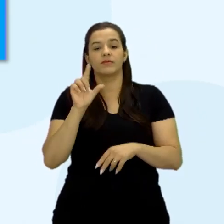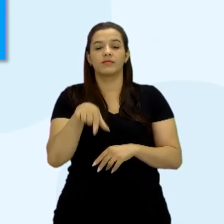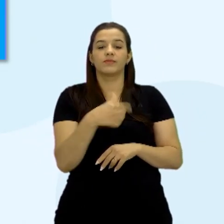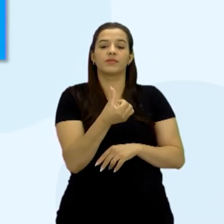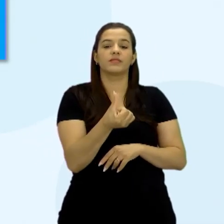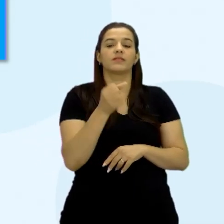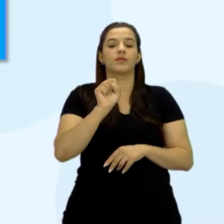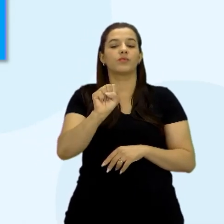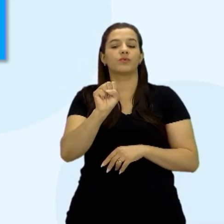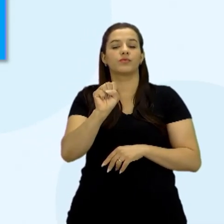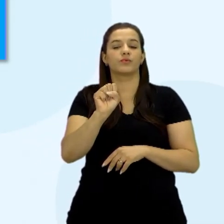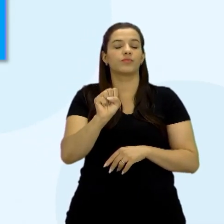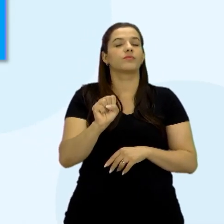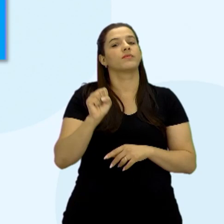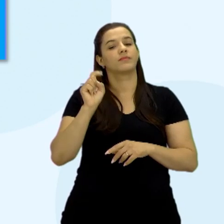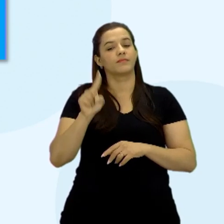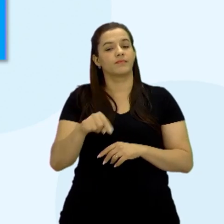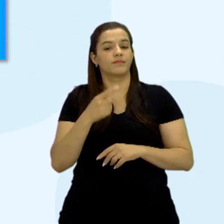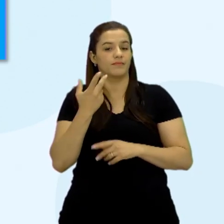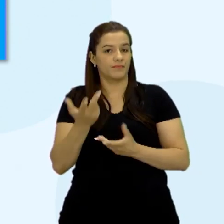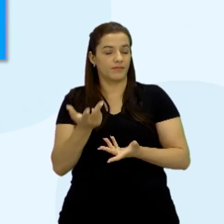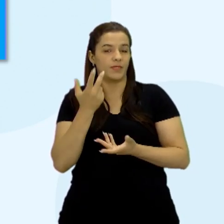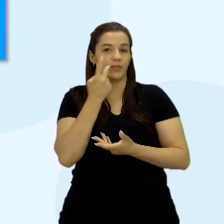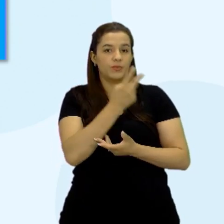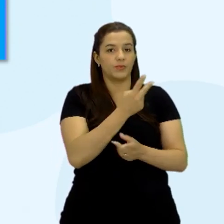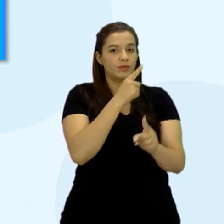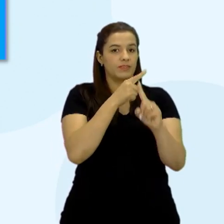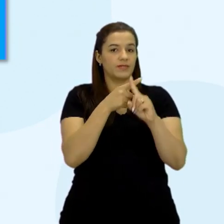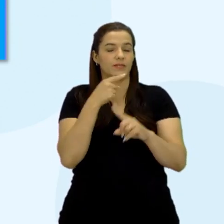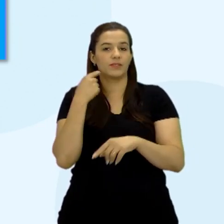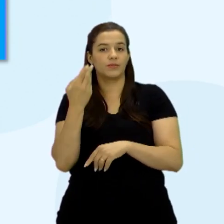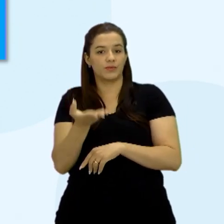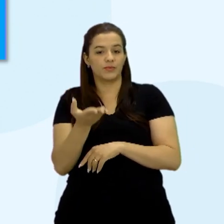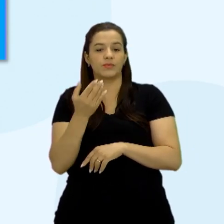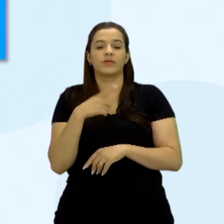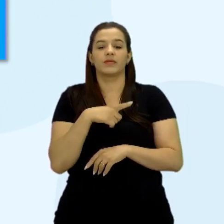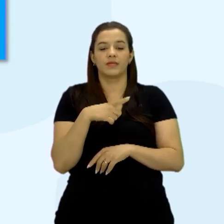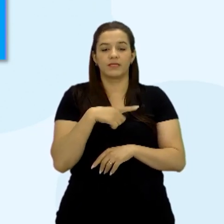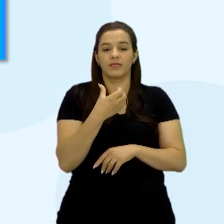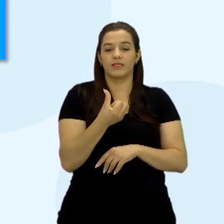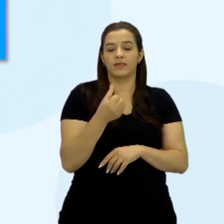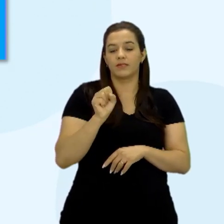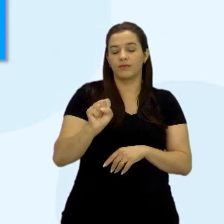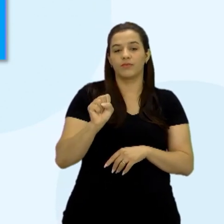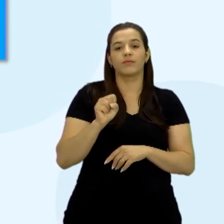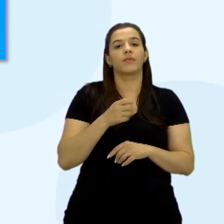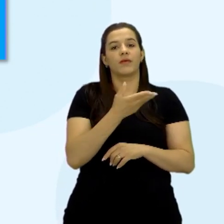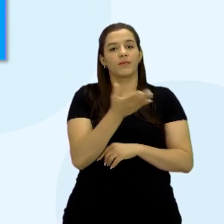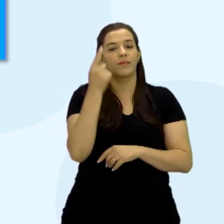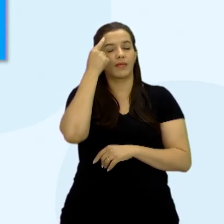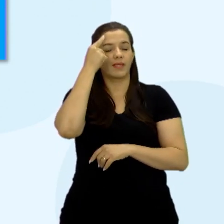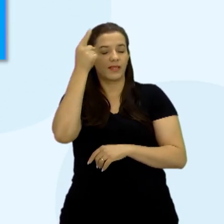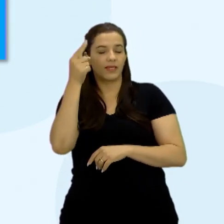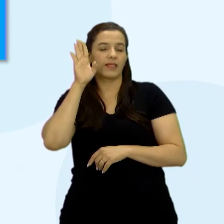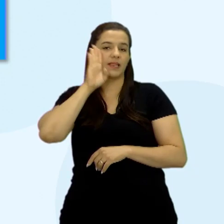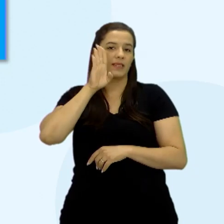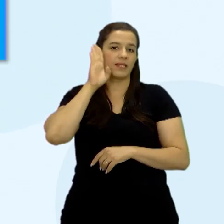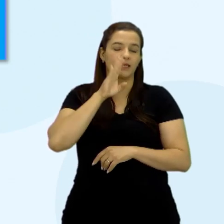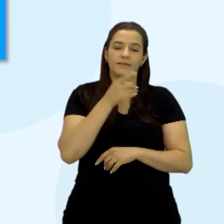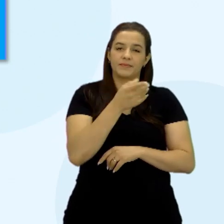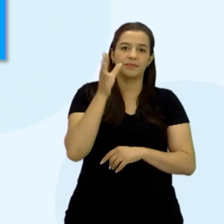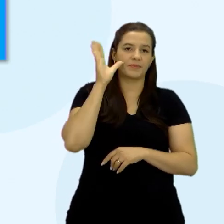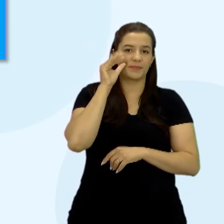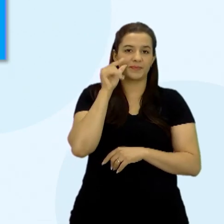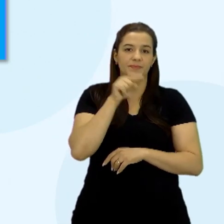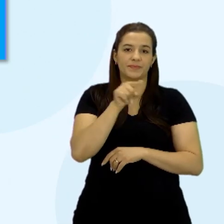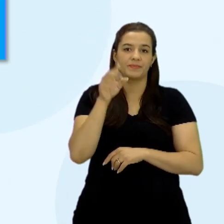Então, duas vezes um número é igual a 68, né? Que foi uma ideia que a gente passou aí para vocês que é muito, muito, muito